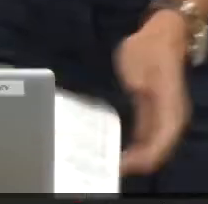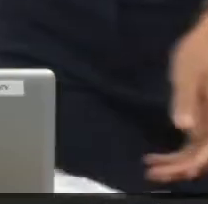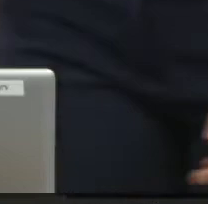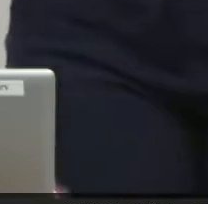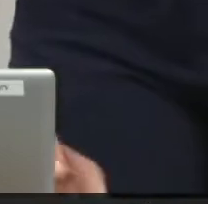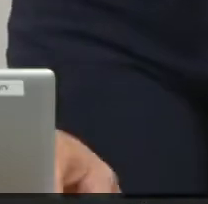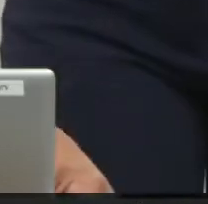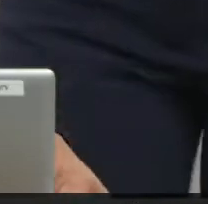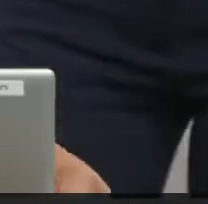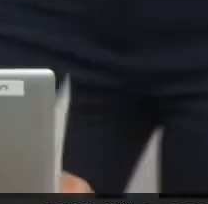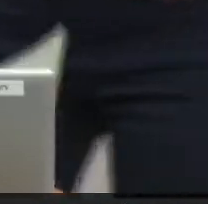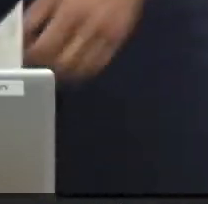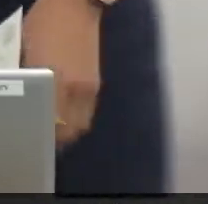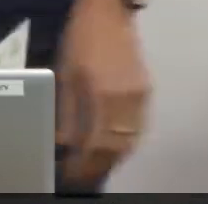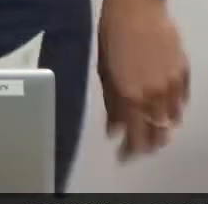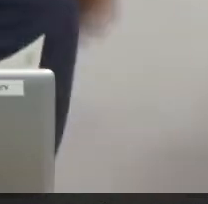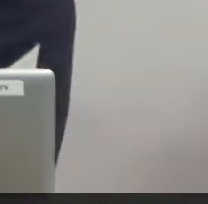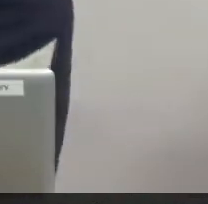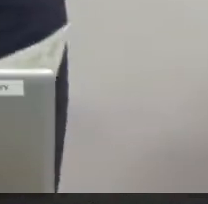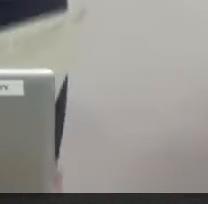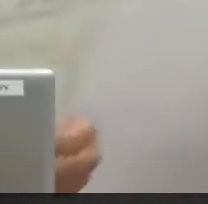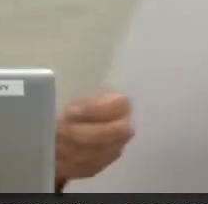Em votação, os requerimentos